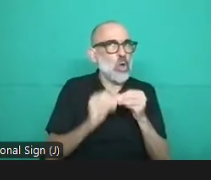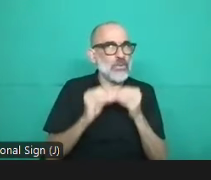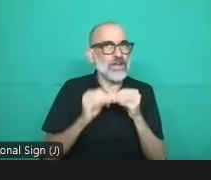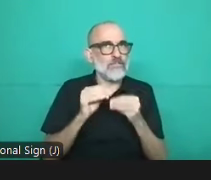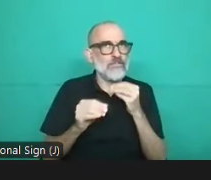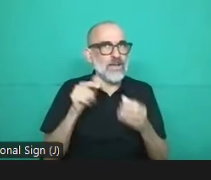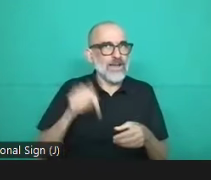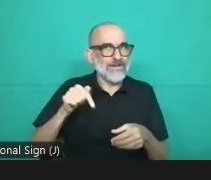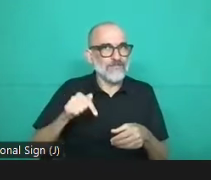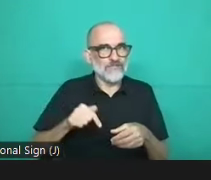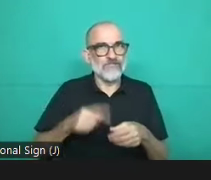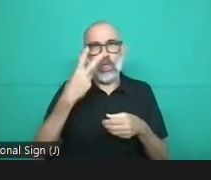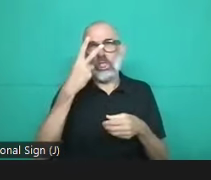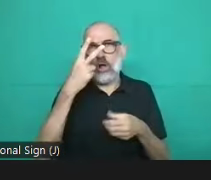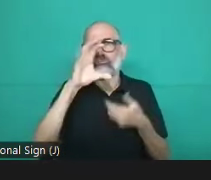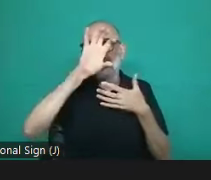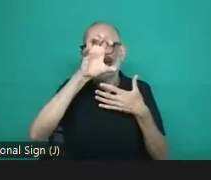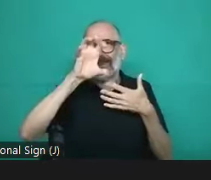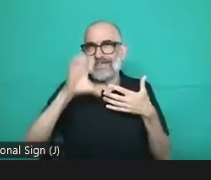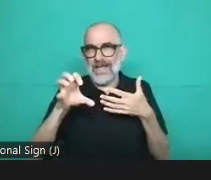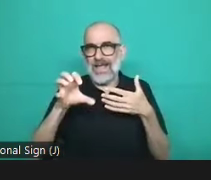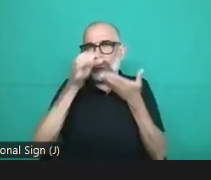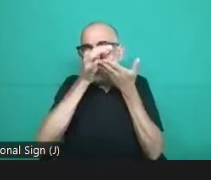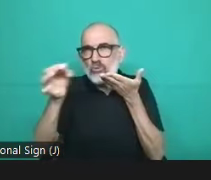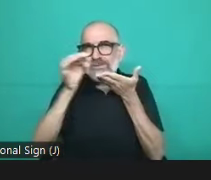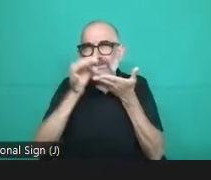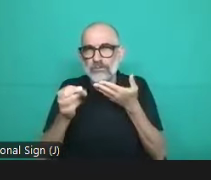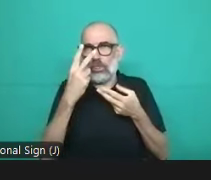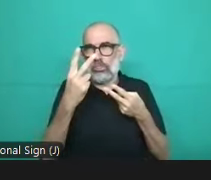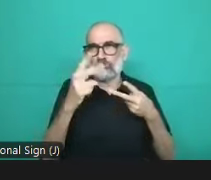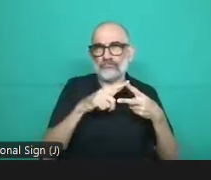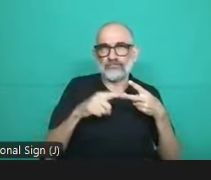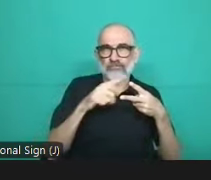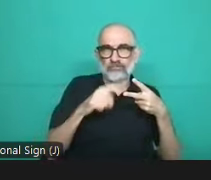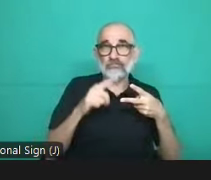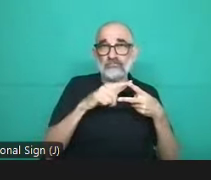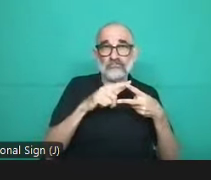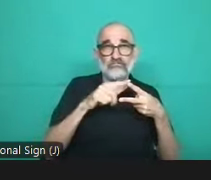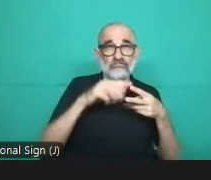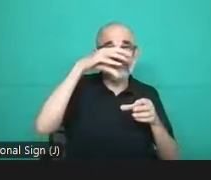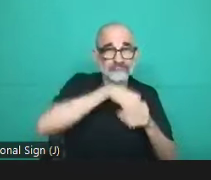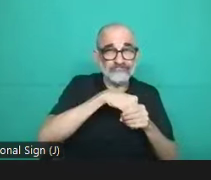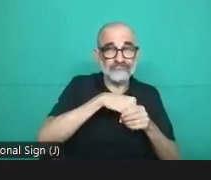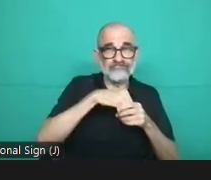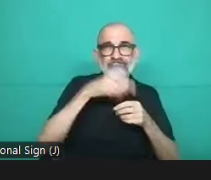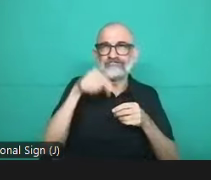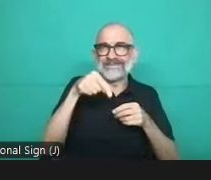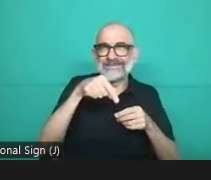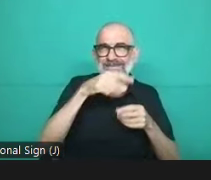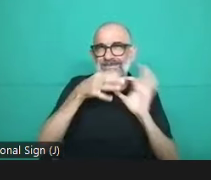do Brasil. Além disso, a gente tem concentração de serviços em grandes cidades, grandes centros urbanos e também no setor